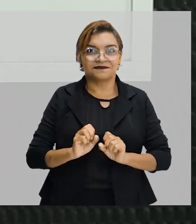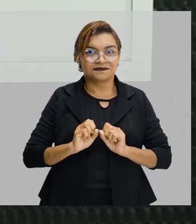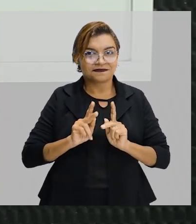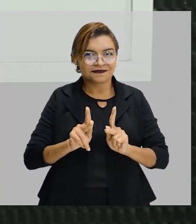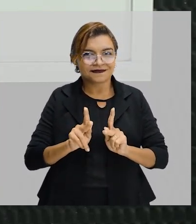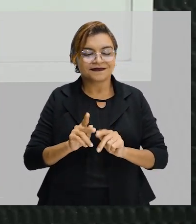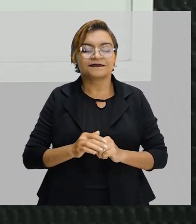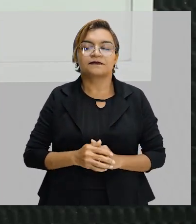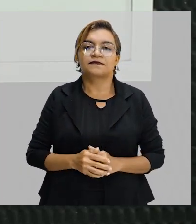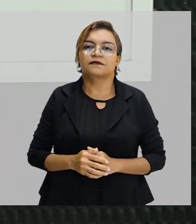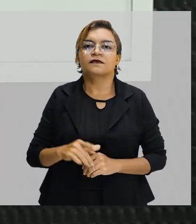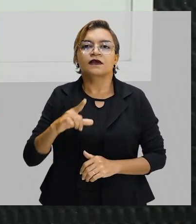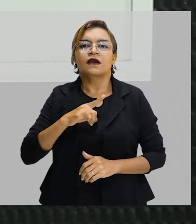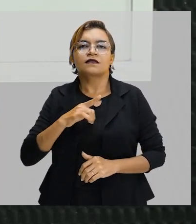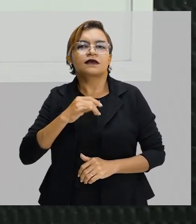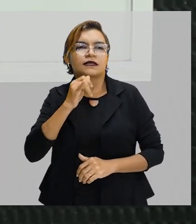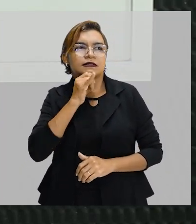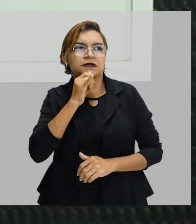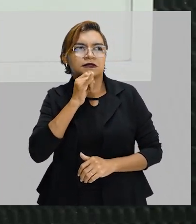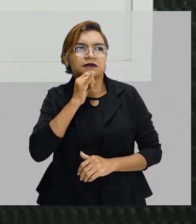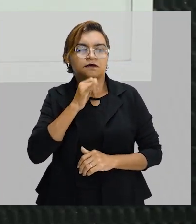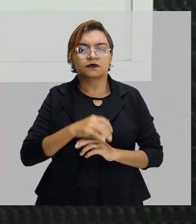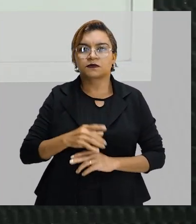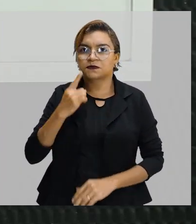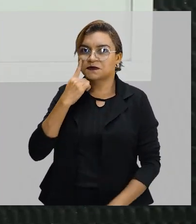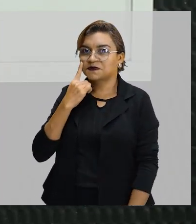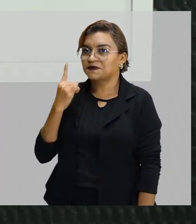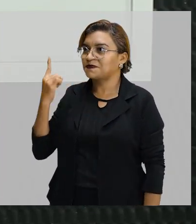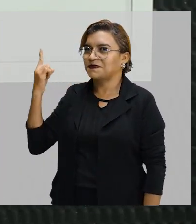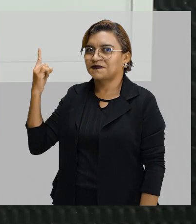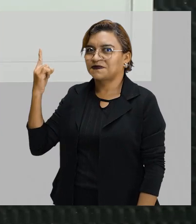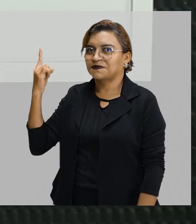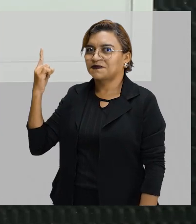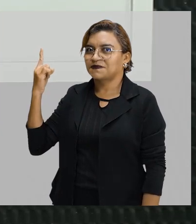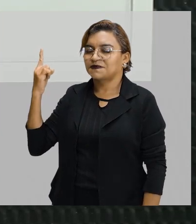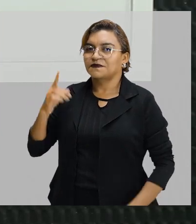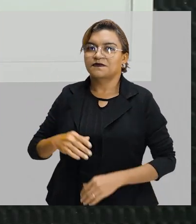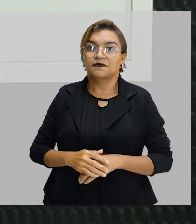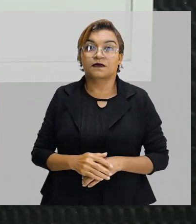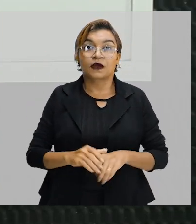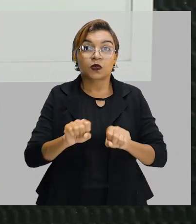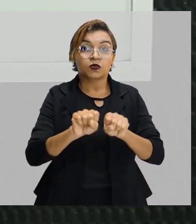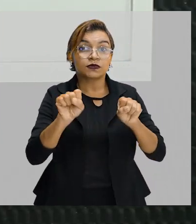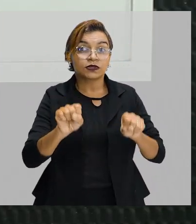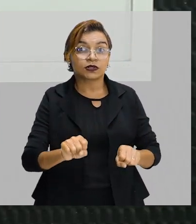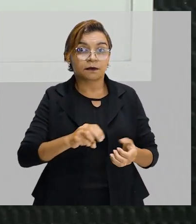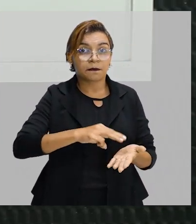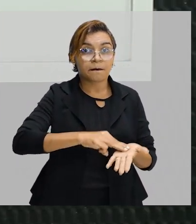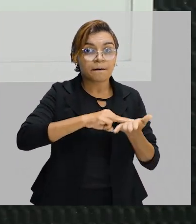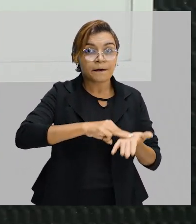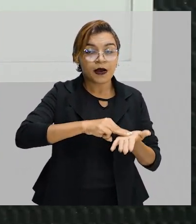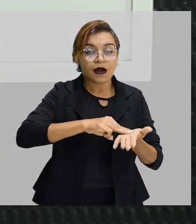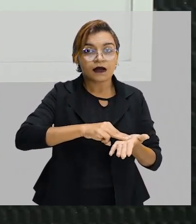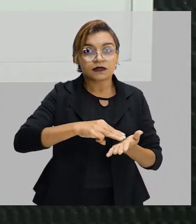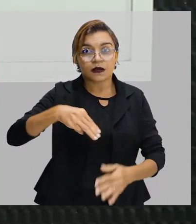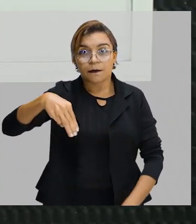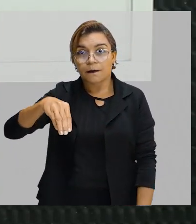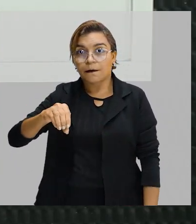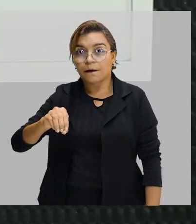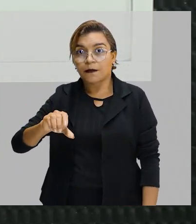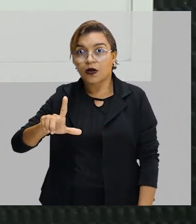certo? Nós temos aqui um exemplo no nosso desenho, um sistema massa-mola, tá ok? Então tem a